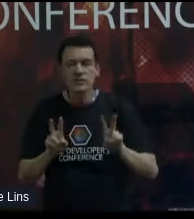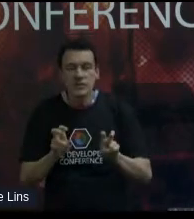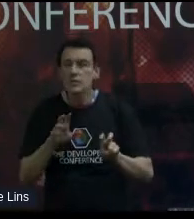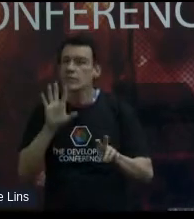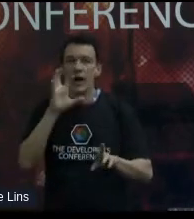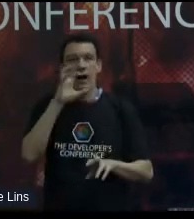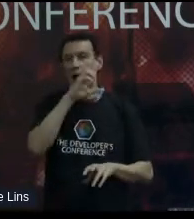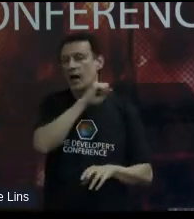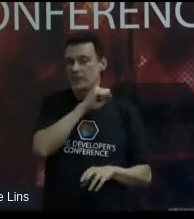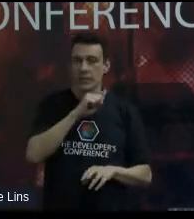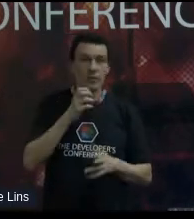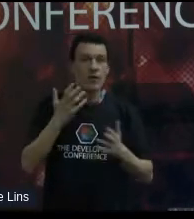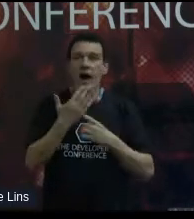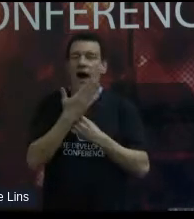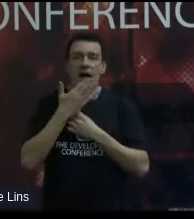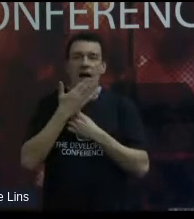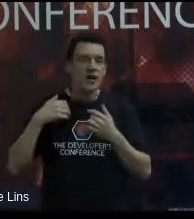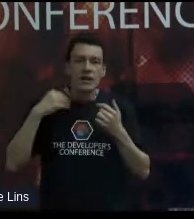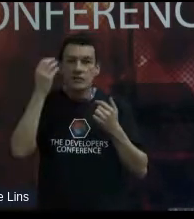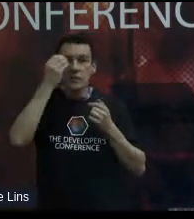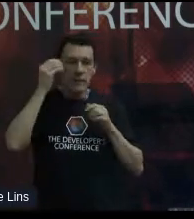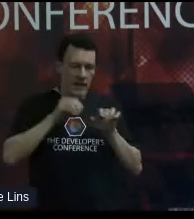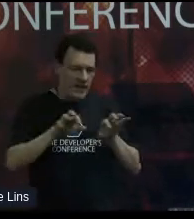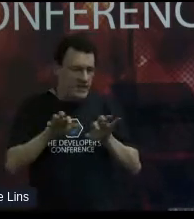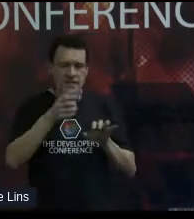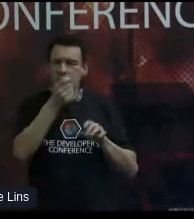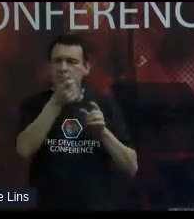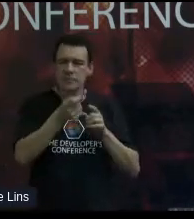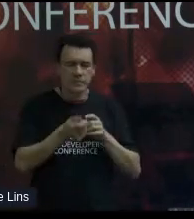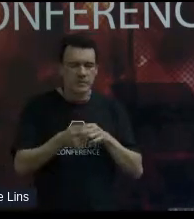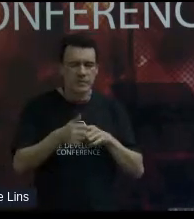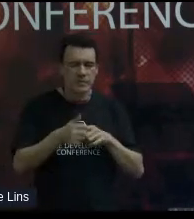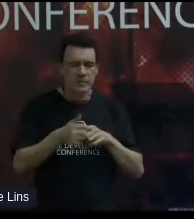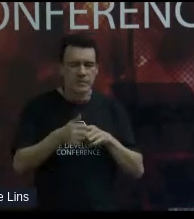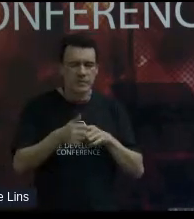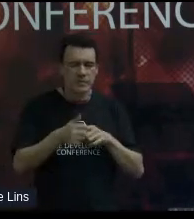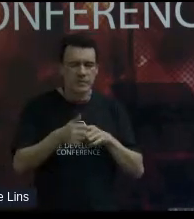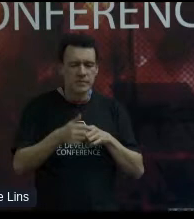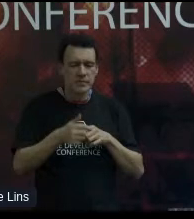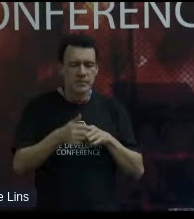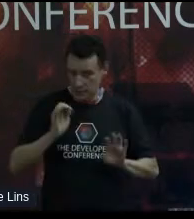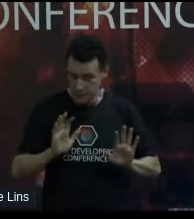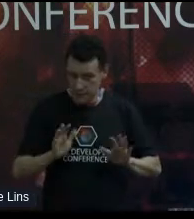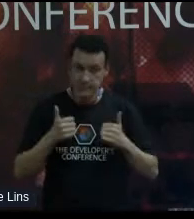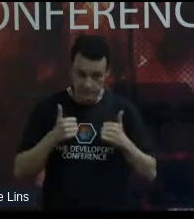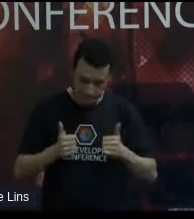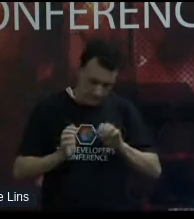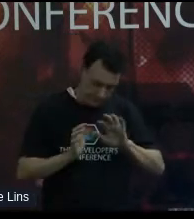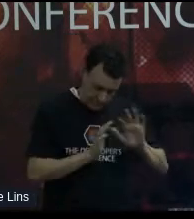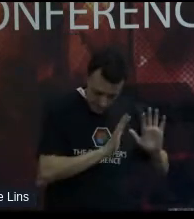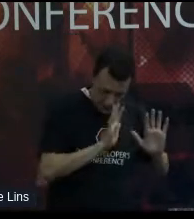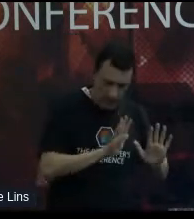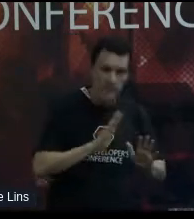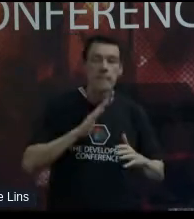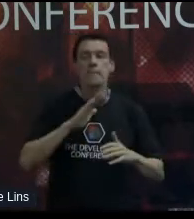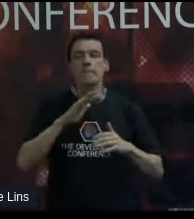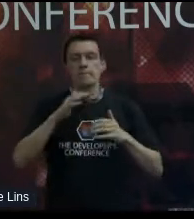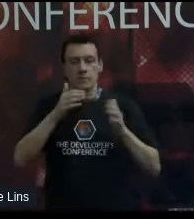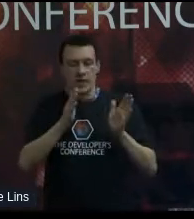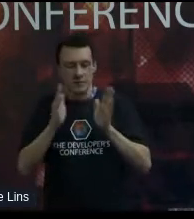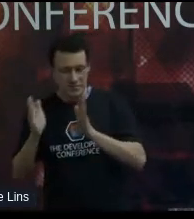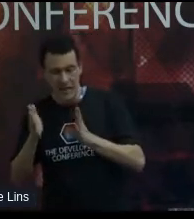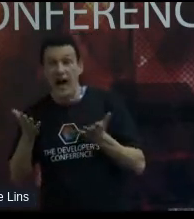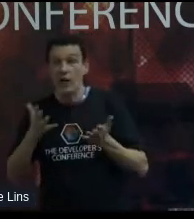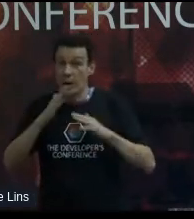muito, muito, muito importante. E na sequência a gente vai ver um pouquinho disso, né? Nós temos aqui na prática